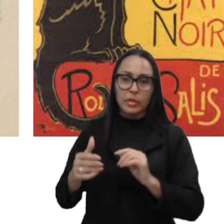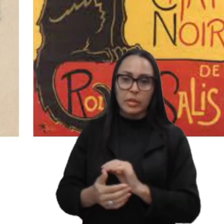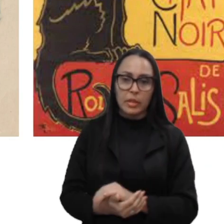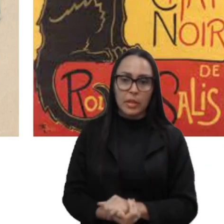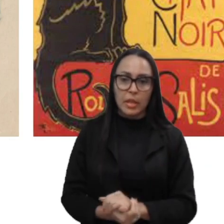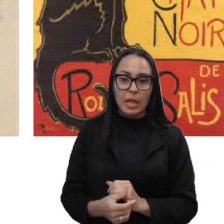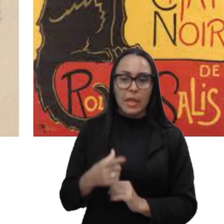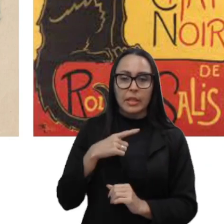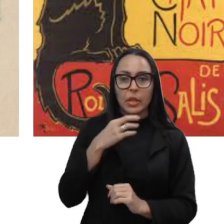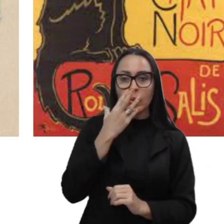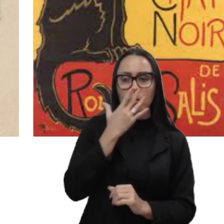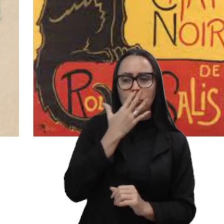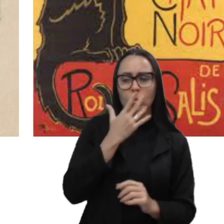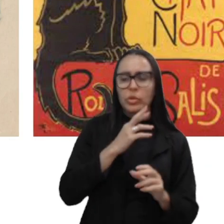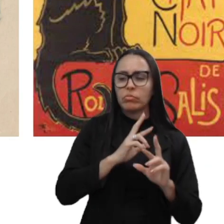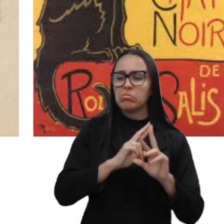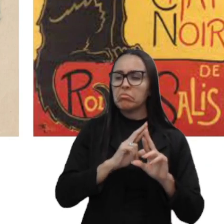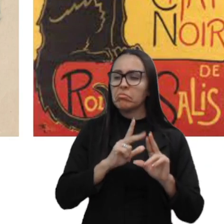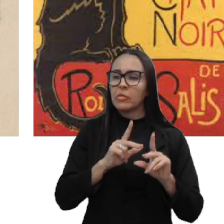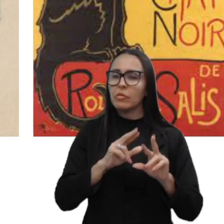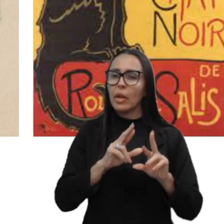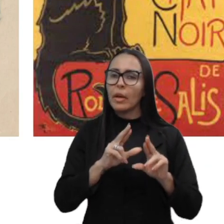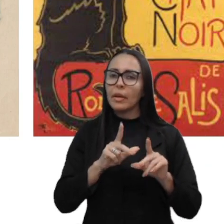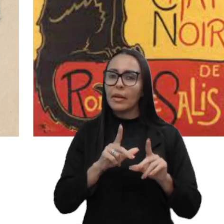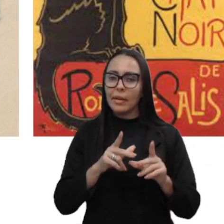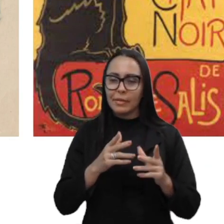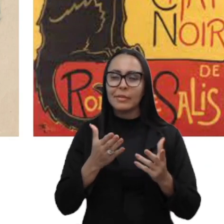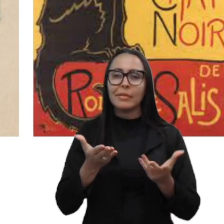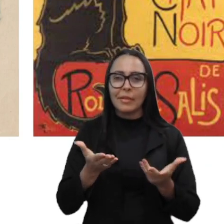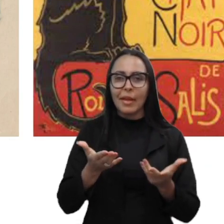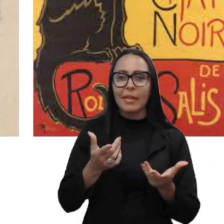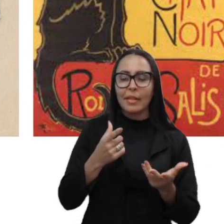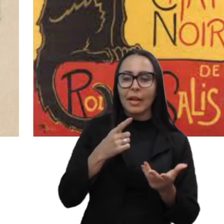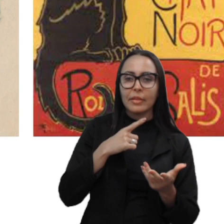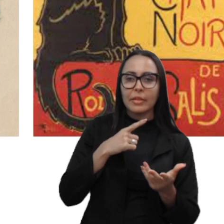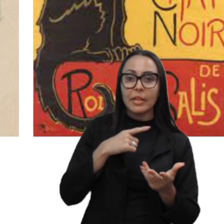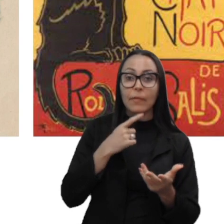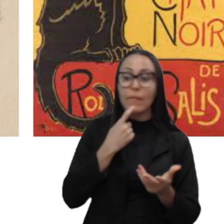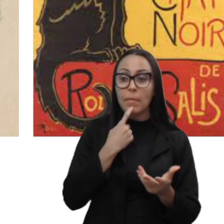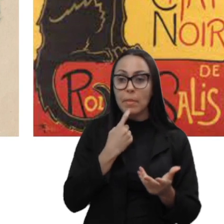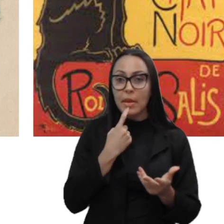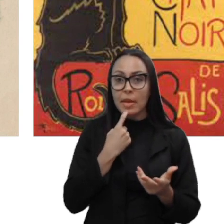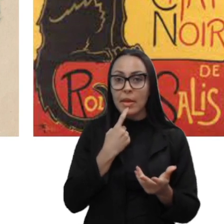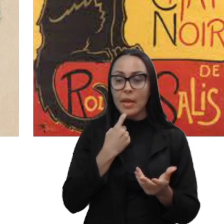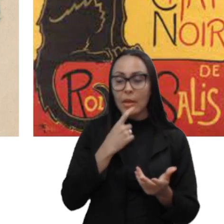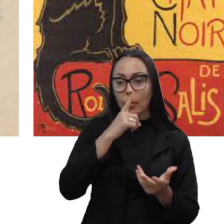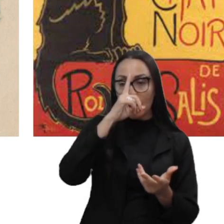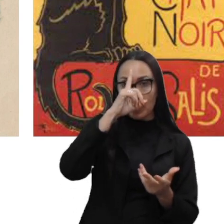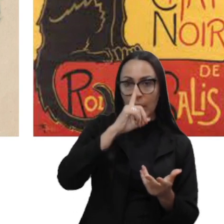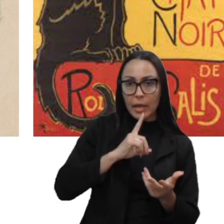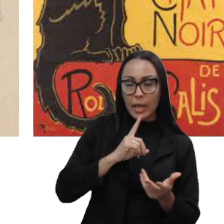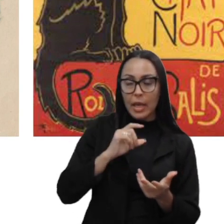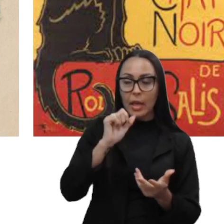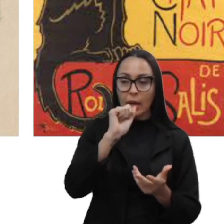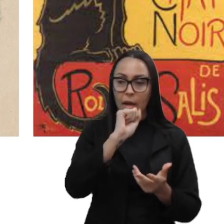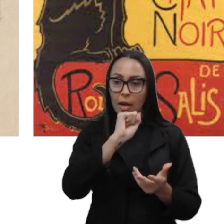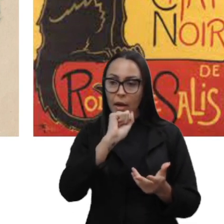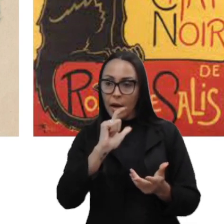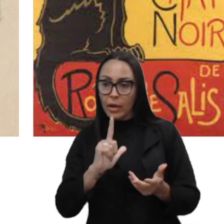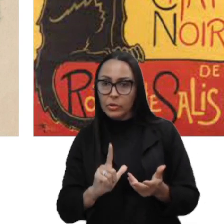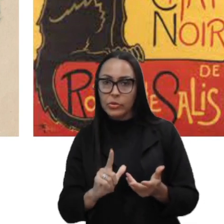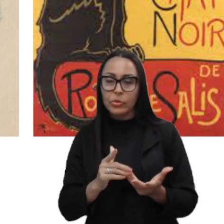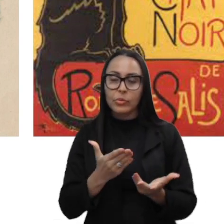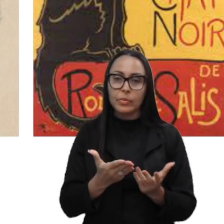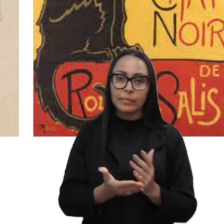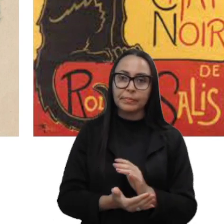paleta de cores diferentes. Ele vinha muito disso, de ter essa cor vermelha, amarela, azul.